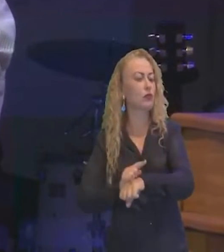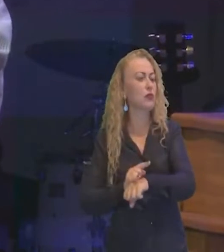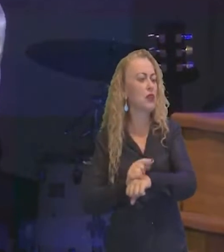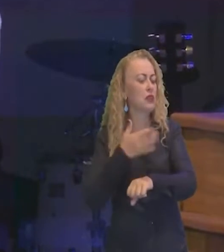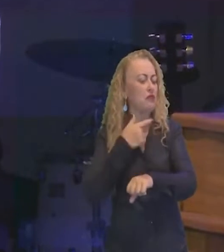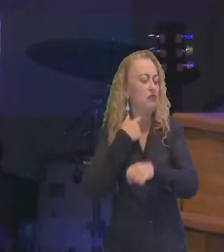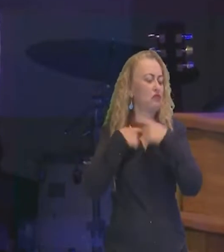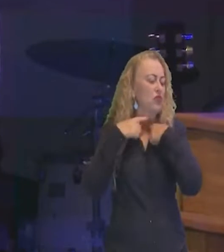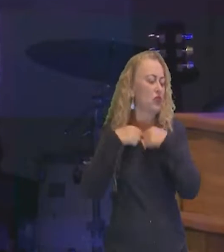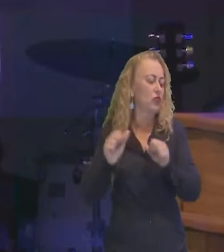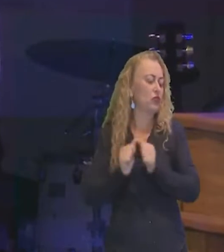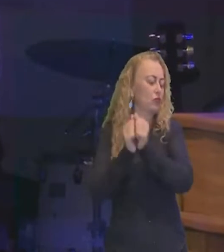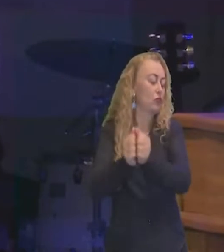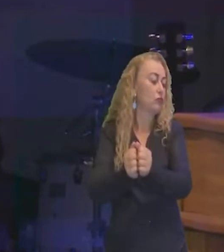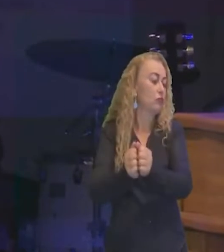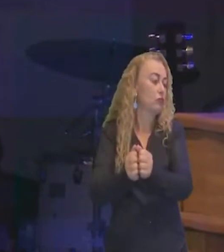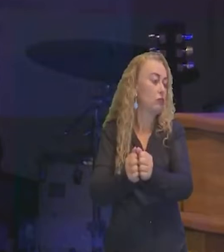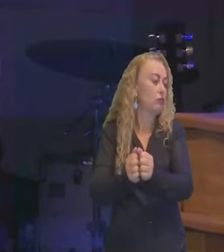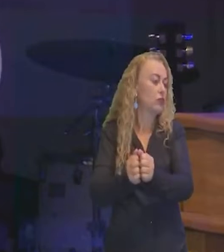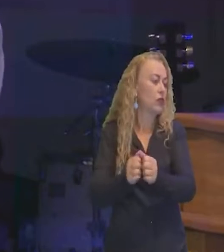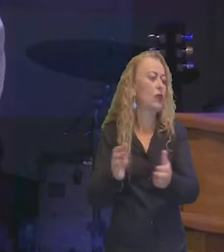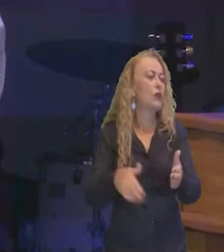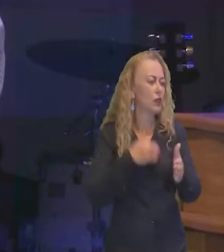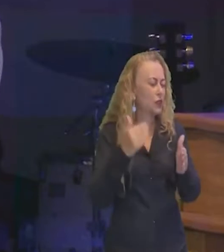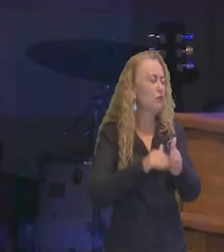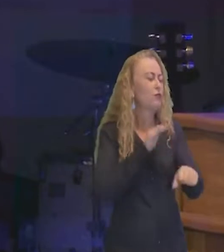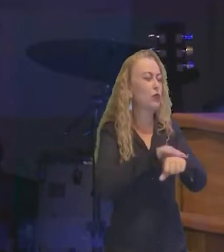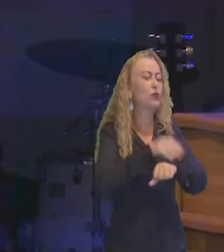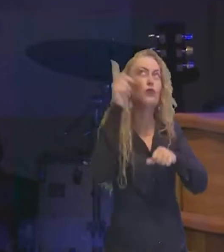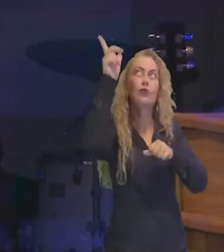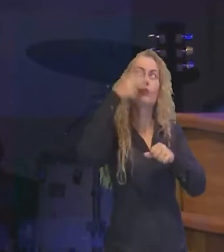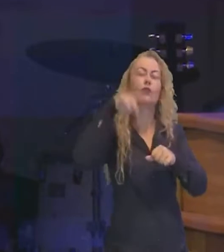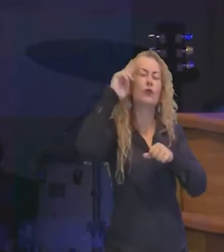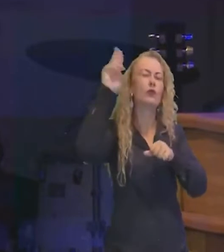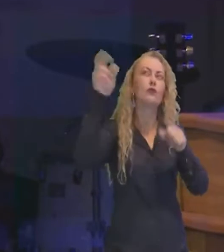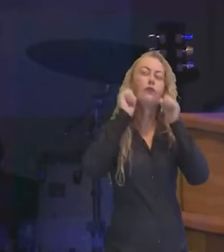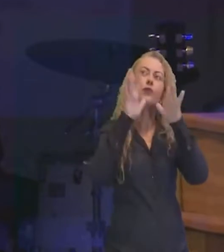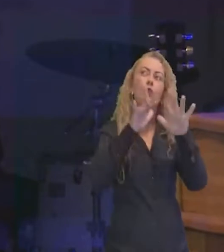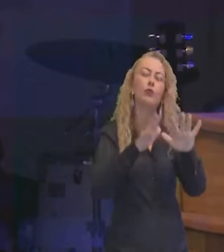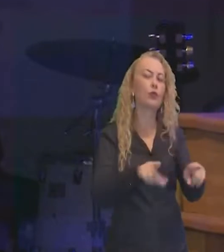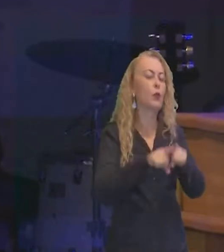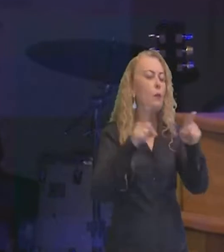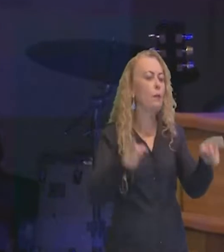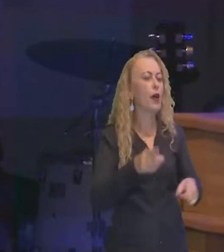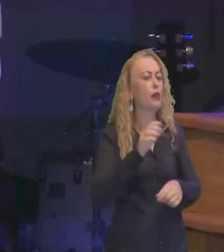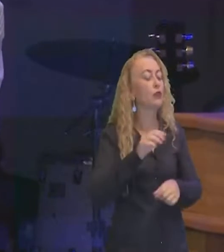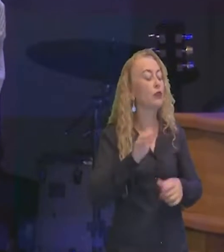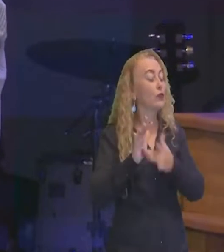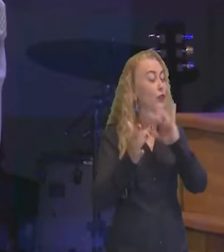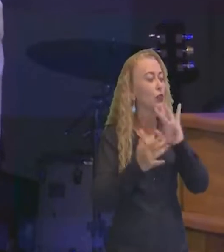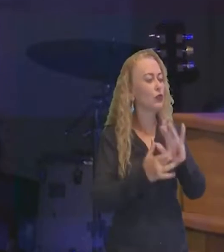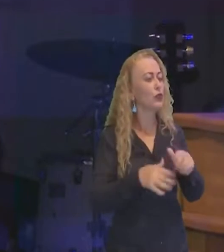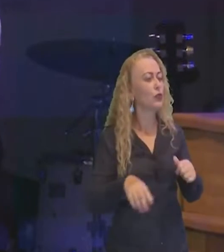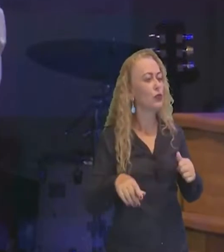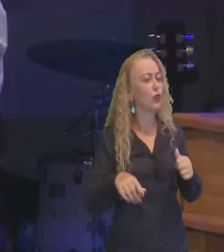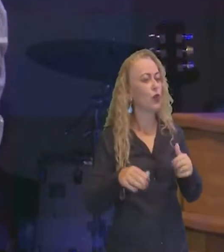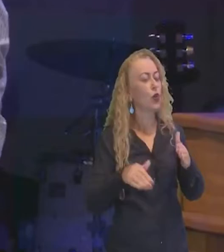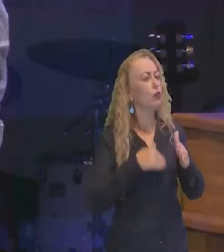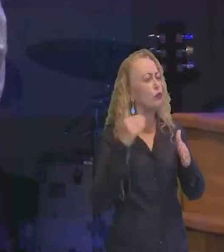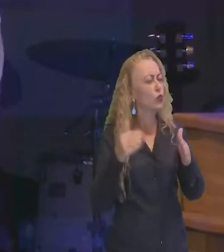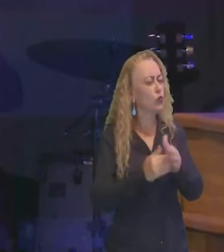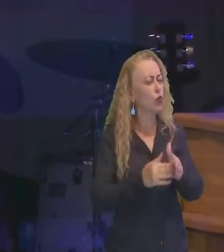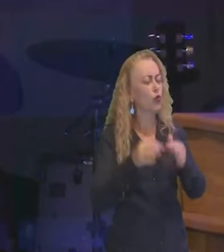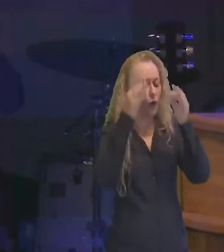Então, queridos, nessa noite, que o Senhor te abençoe. Mas em Jesus é possível vencer todo tipo